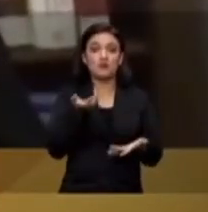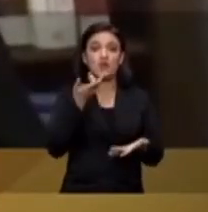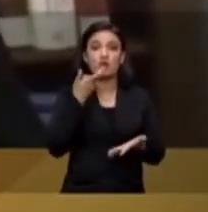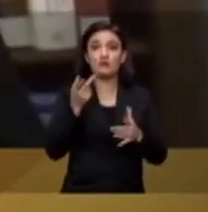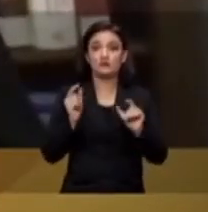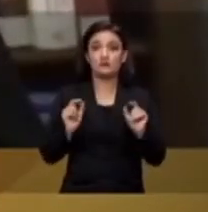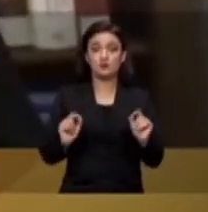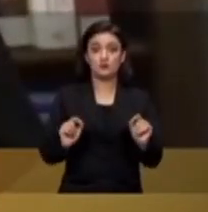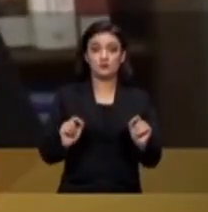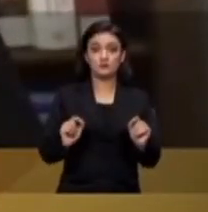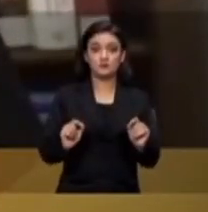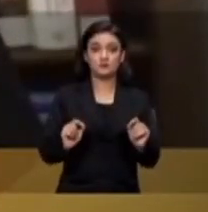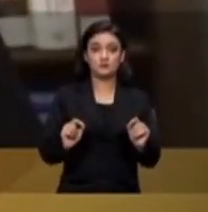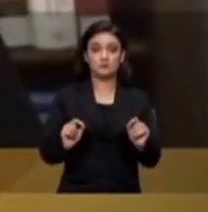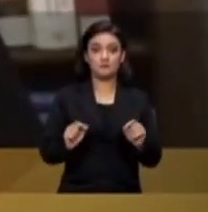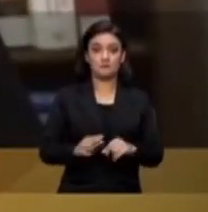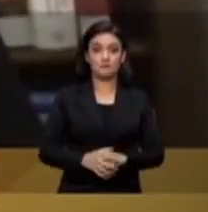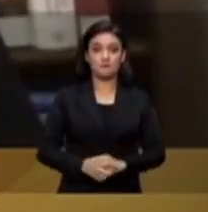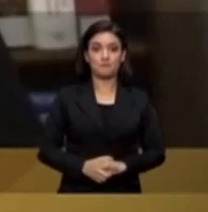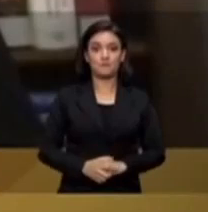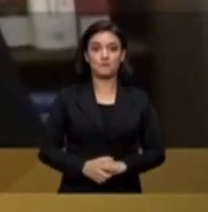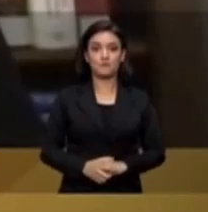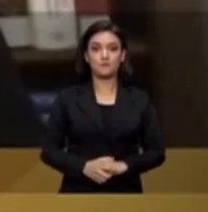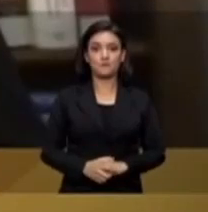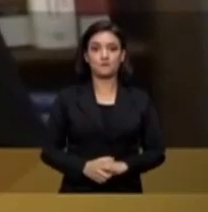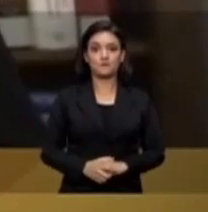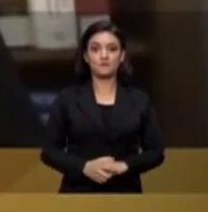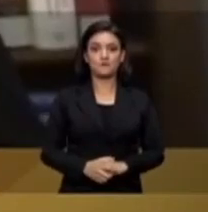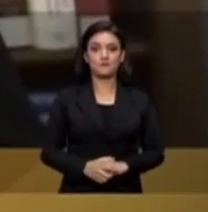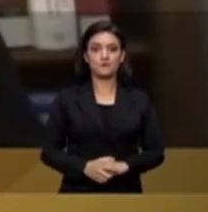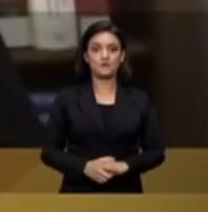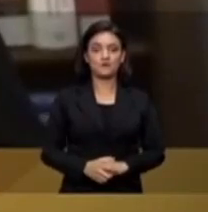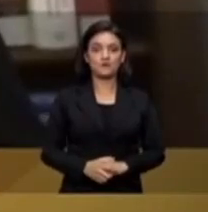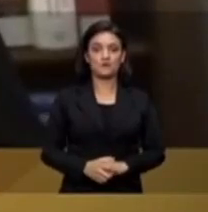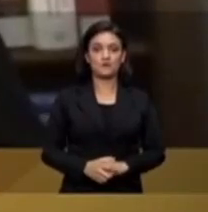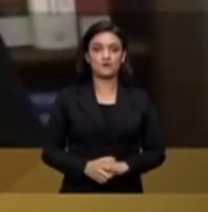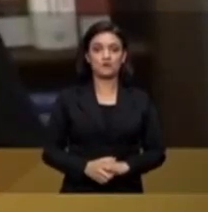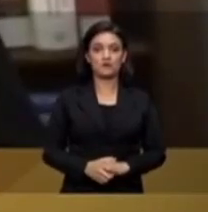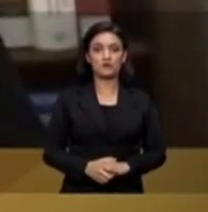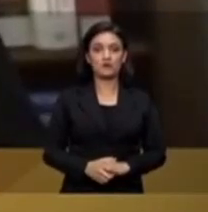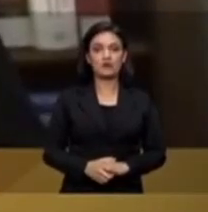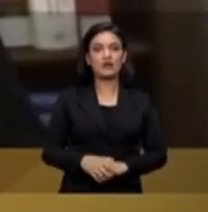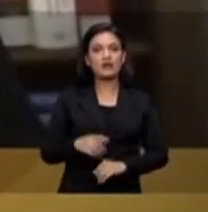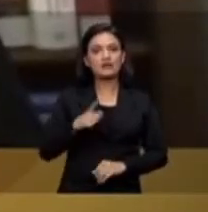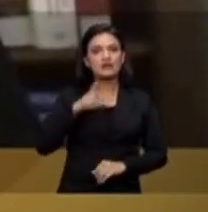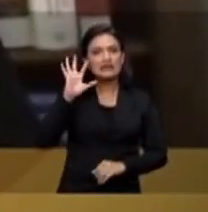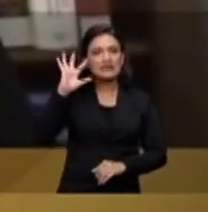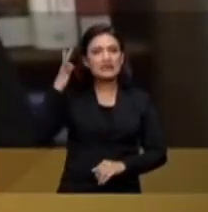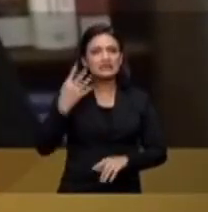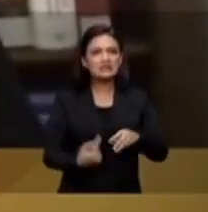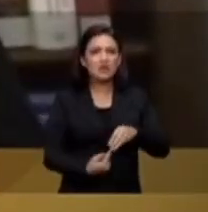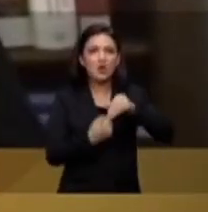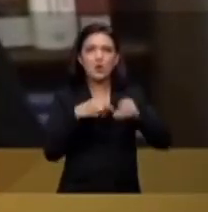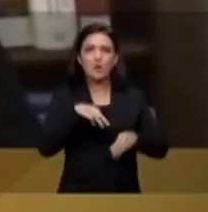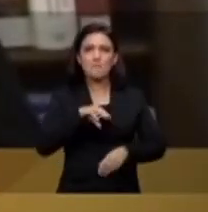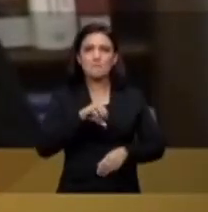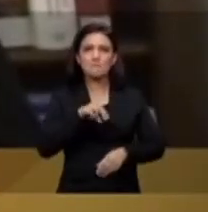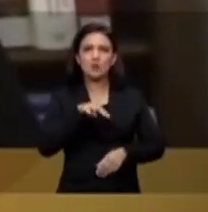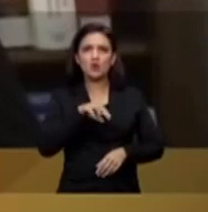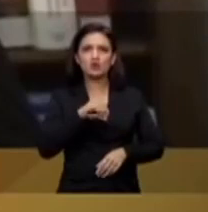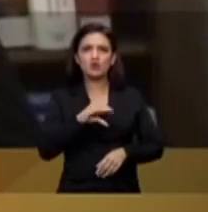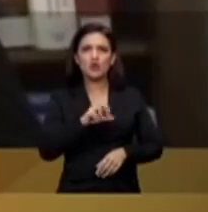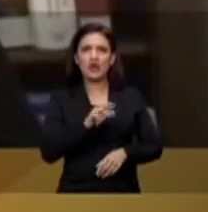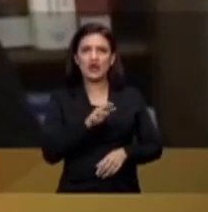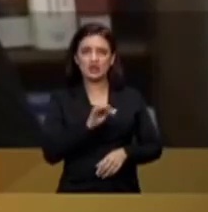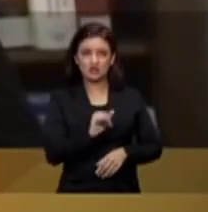no sentido de dizer o seguinte: houve uma decisão monocrática proferida pelo